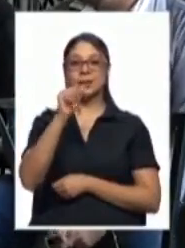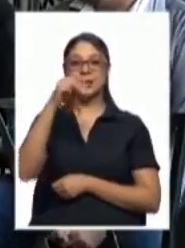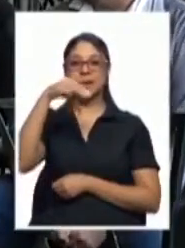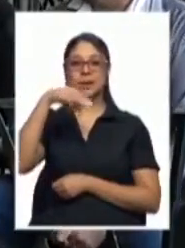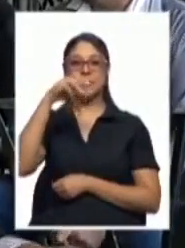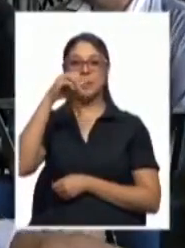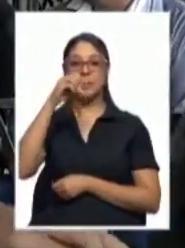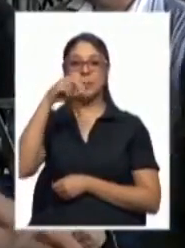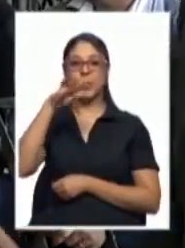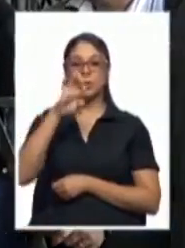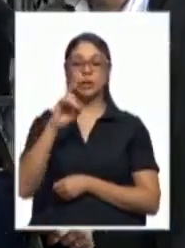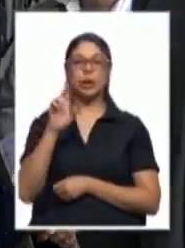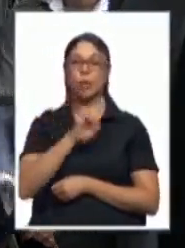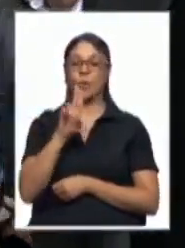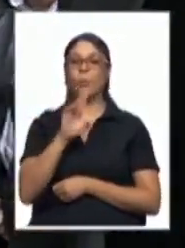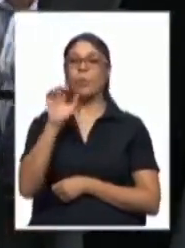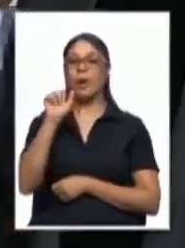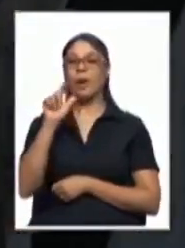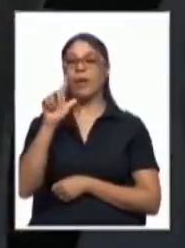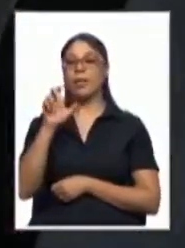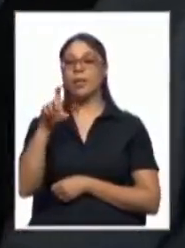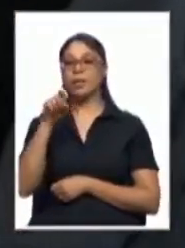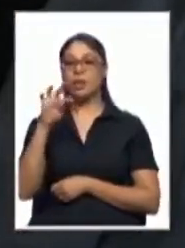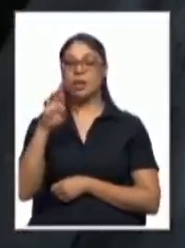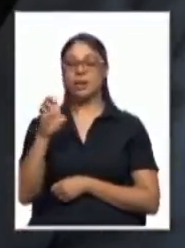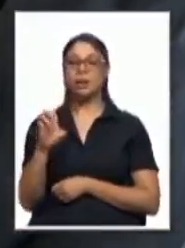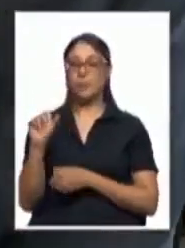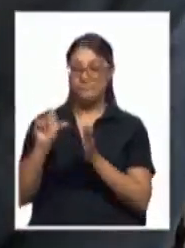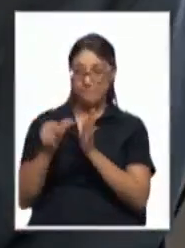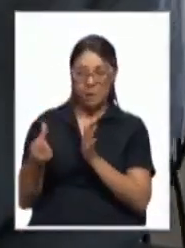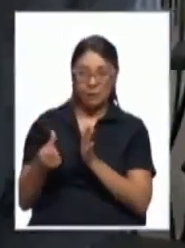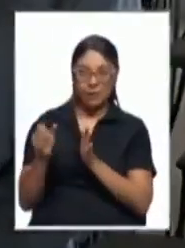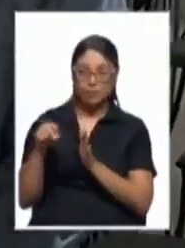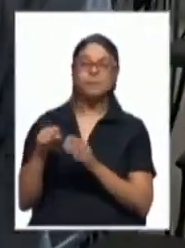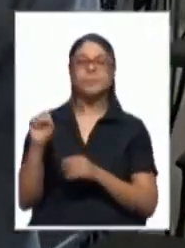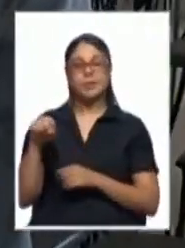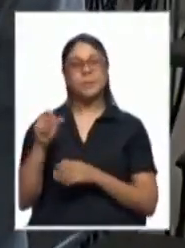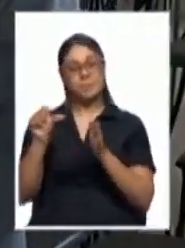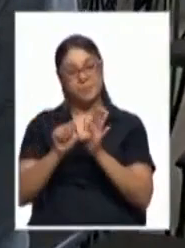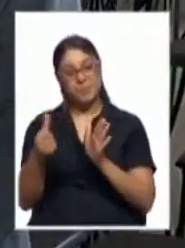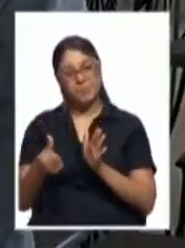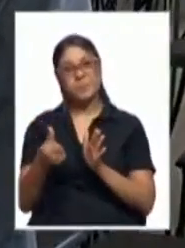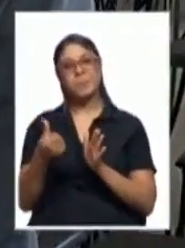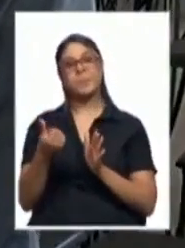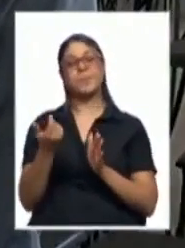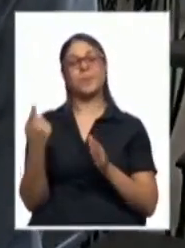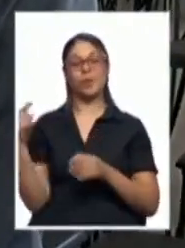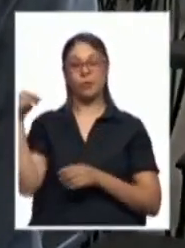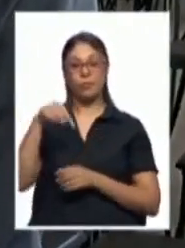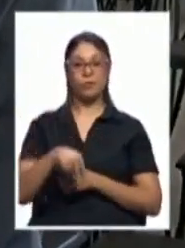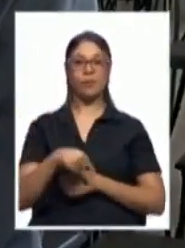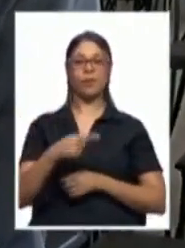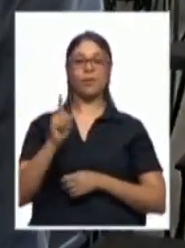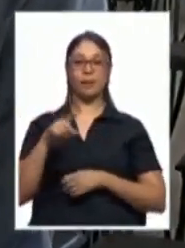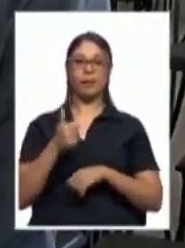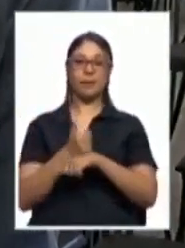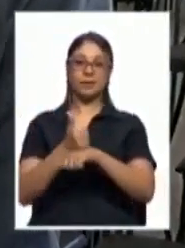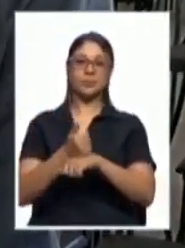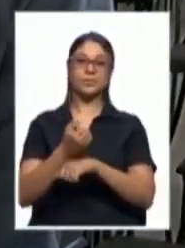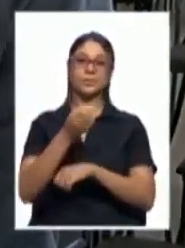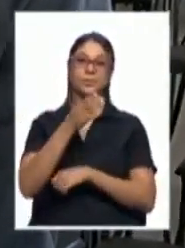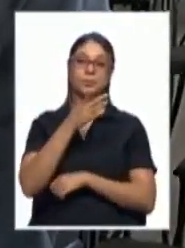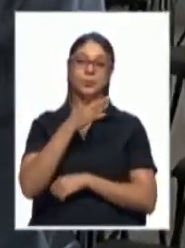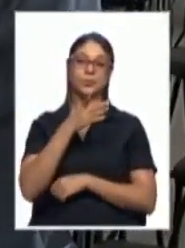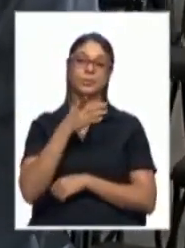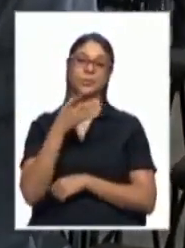Alexandre Augusto. Boa tarde, está no primeiro mandato, né? Primeiro mandato, estamos aí na posse do nosso governador, com muita esperança.